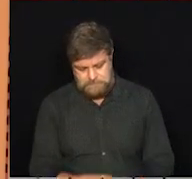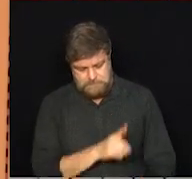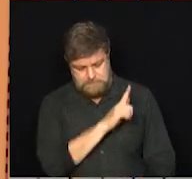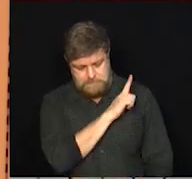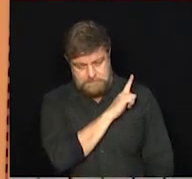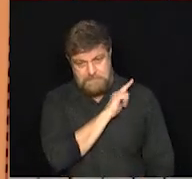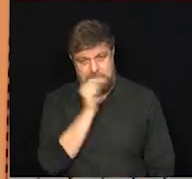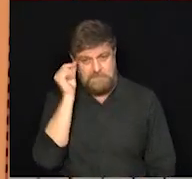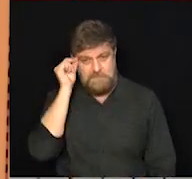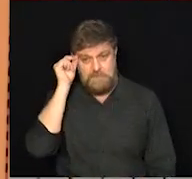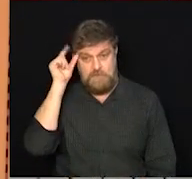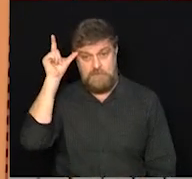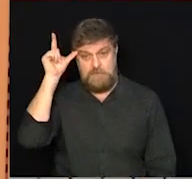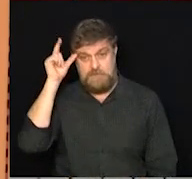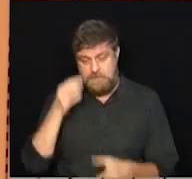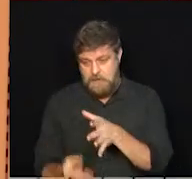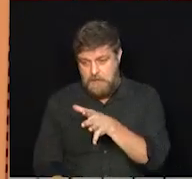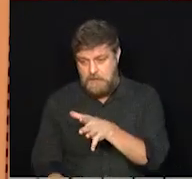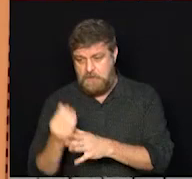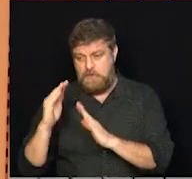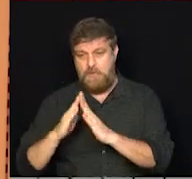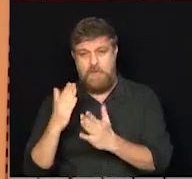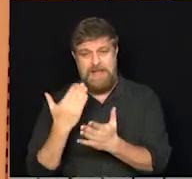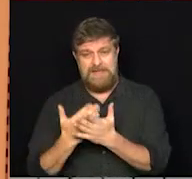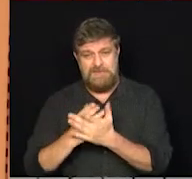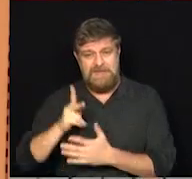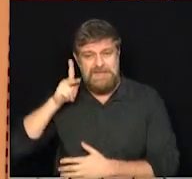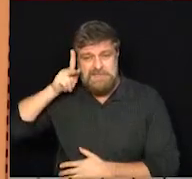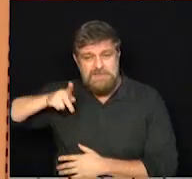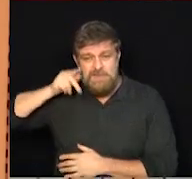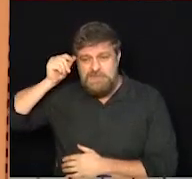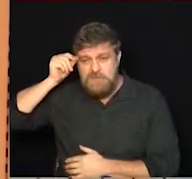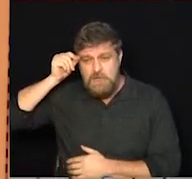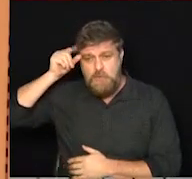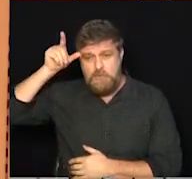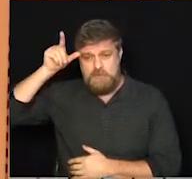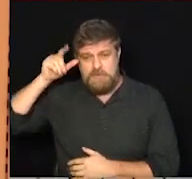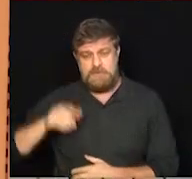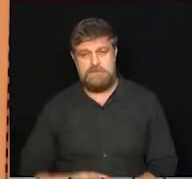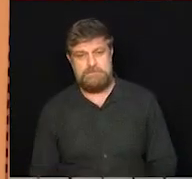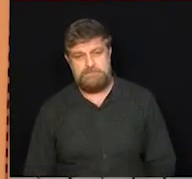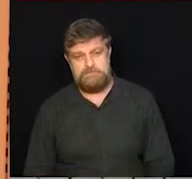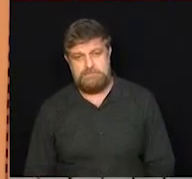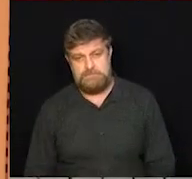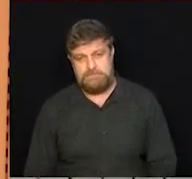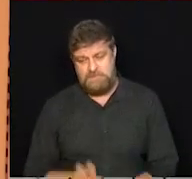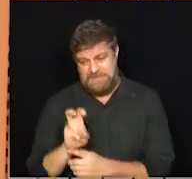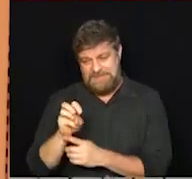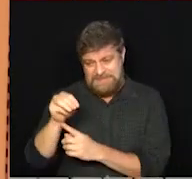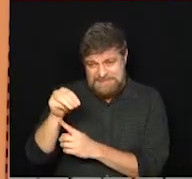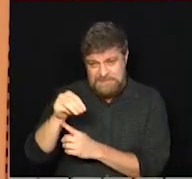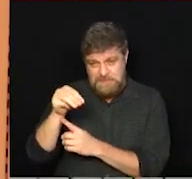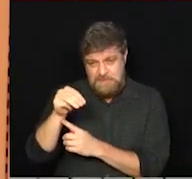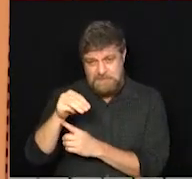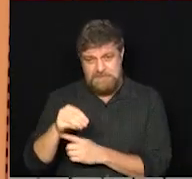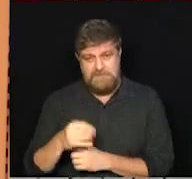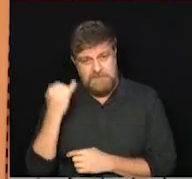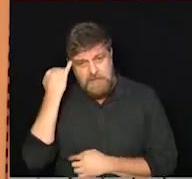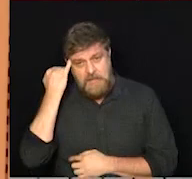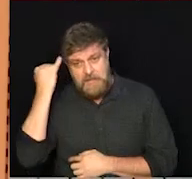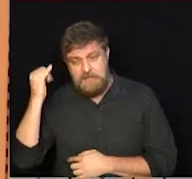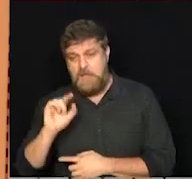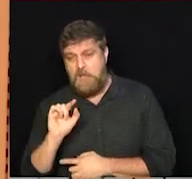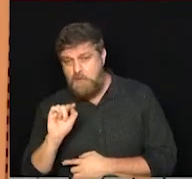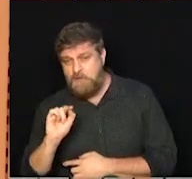e fundador da escola de políticas culturais eu vou passar por cinco minutos porque a ideia aqui